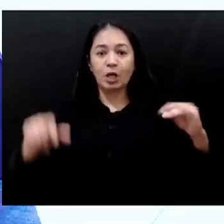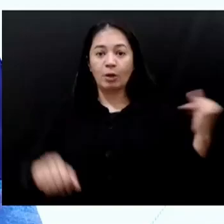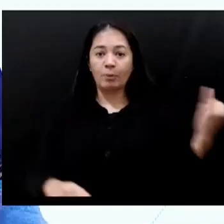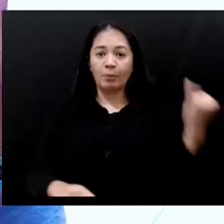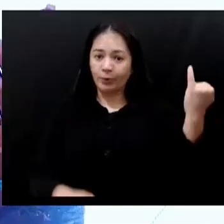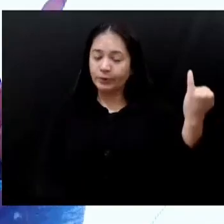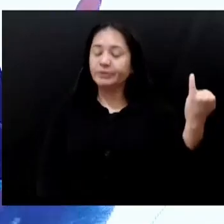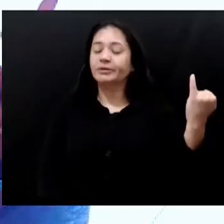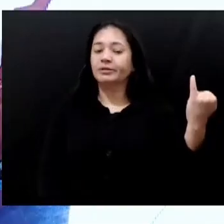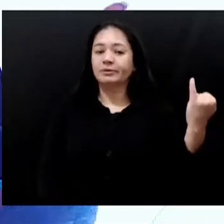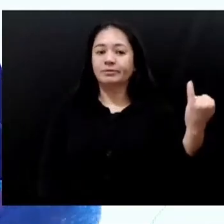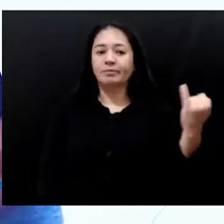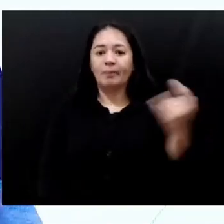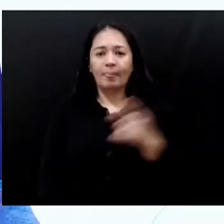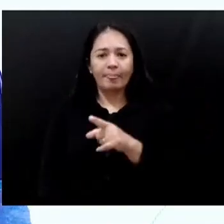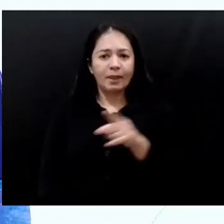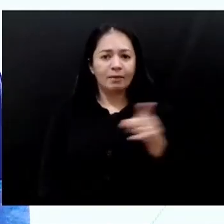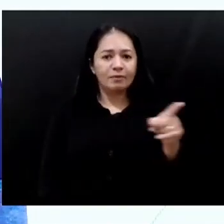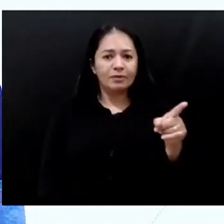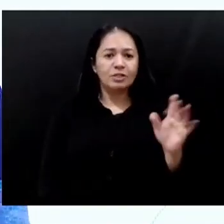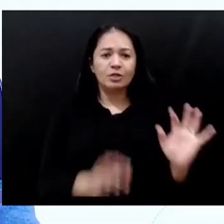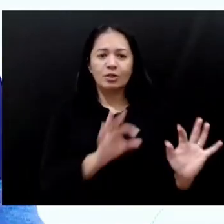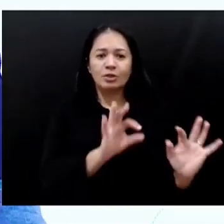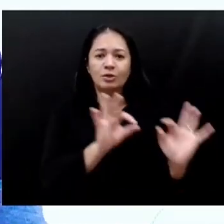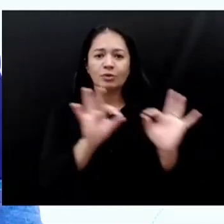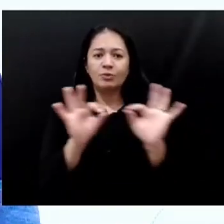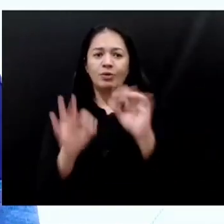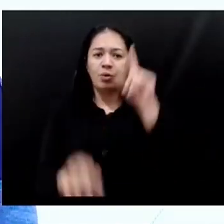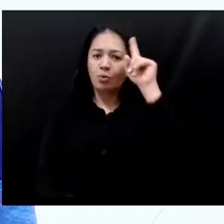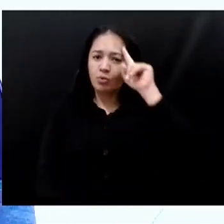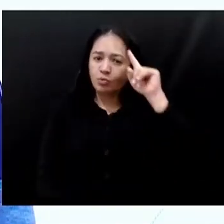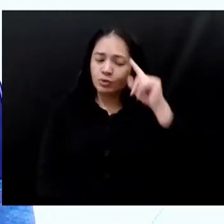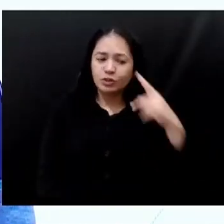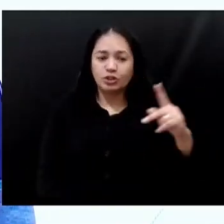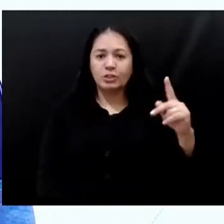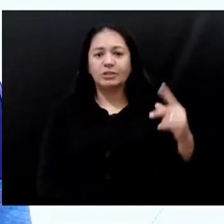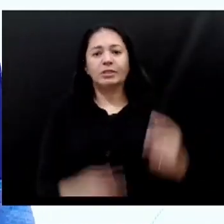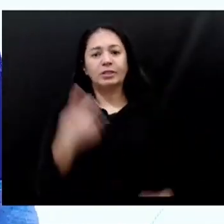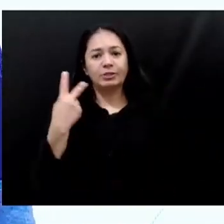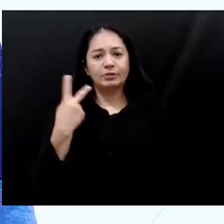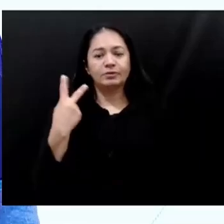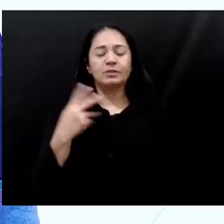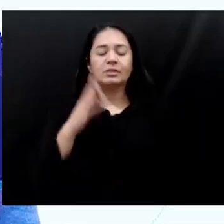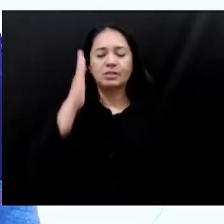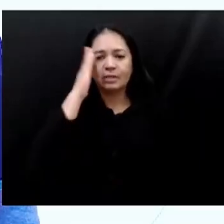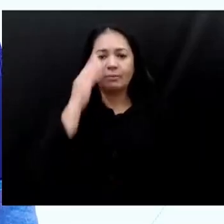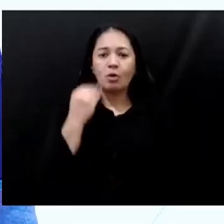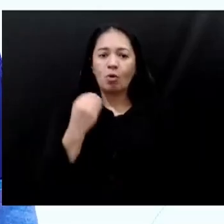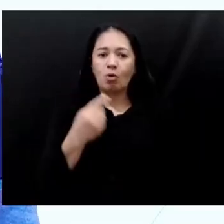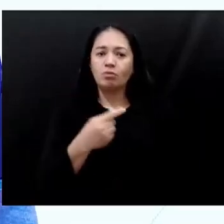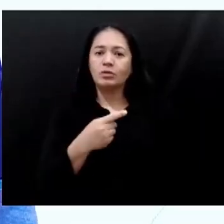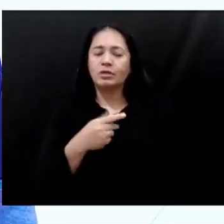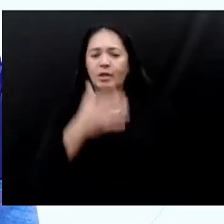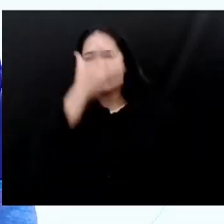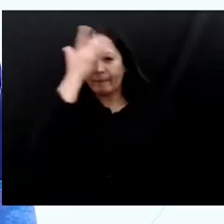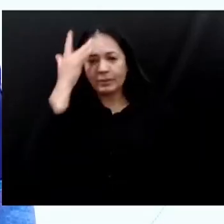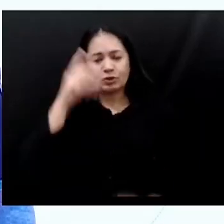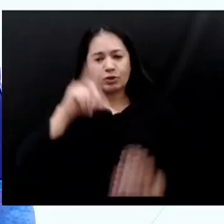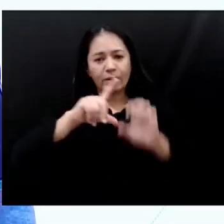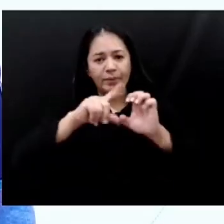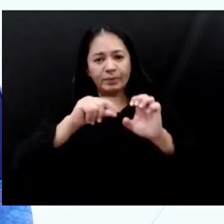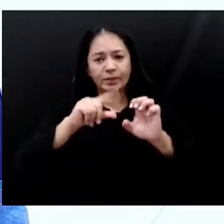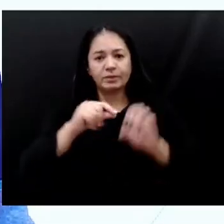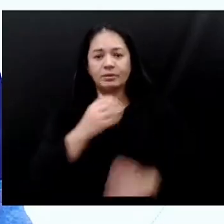Vocês que acompanham o dia a dia do vereador Igor, sabem o quanto ele é uma pessoa empreendedora, né? E o